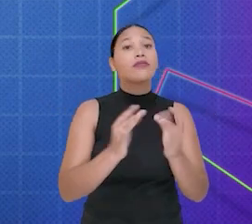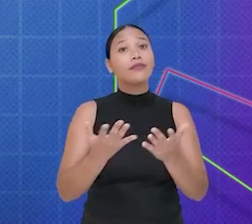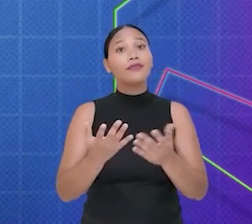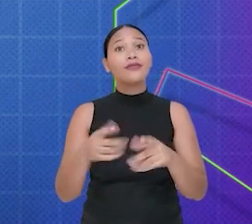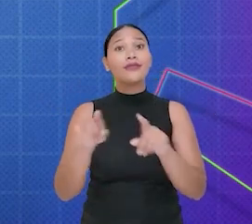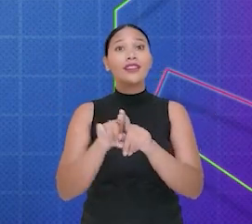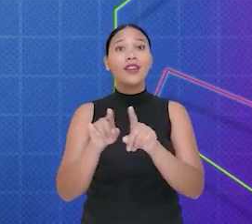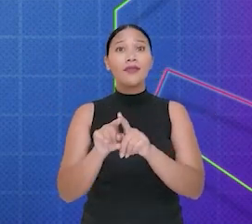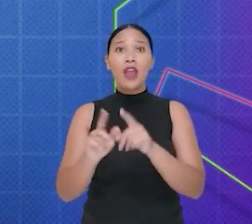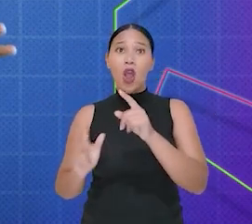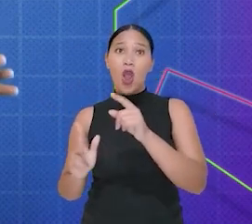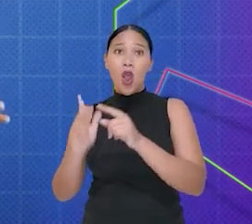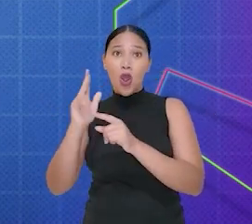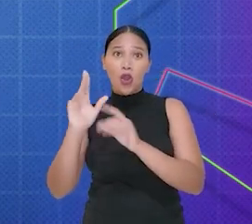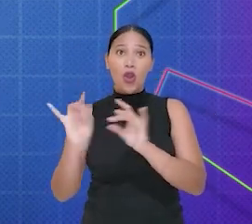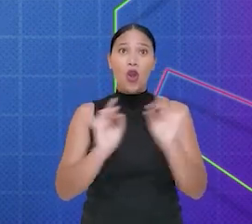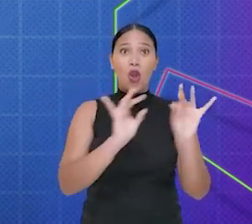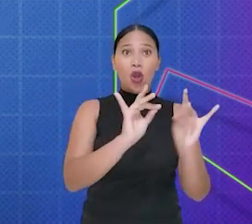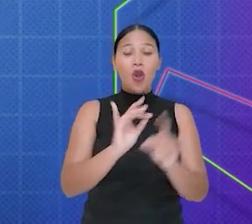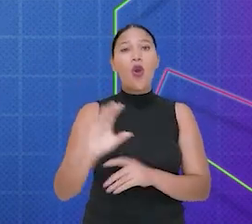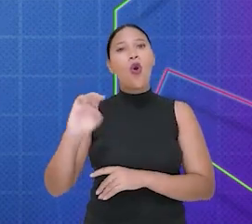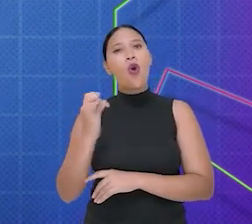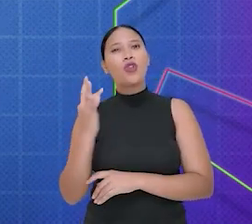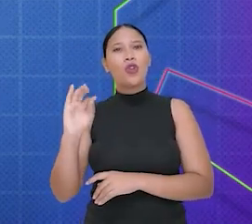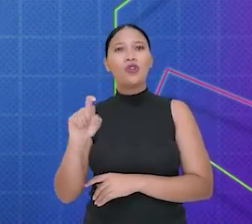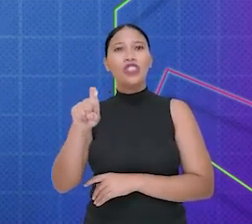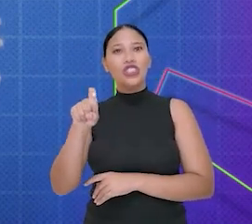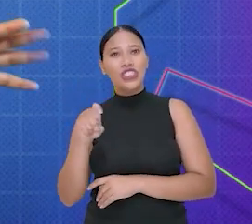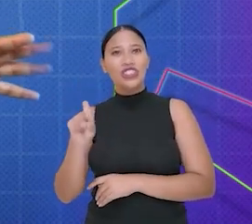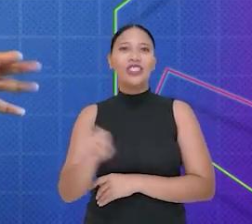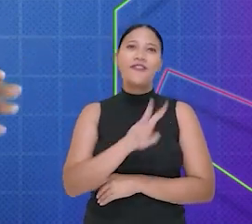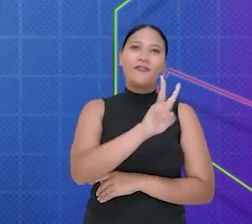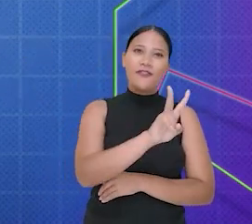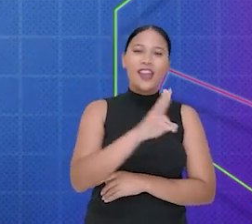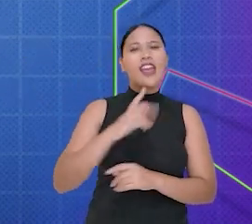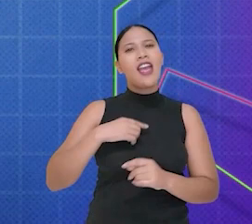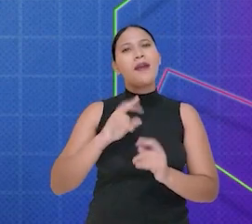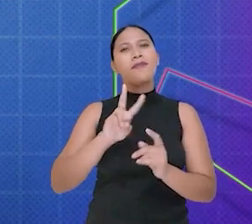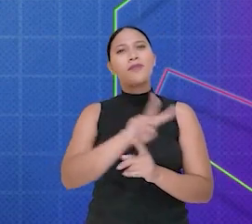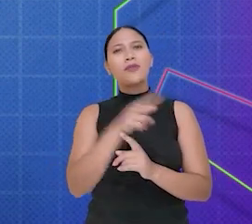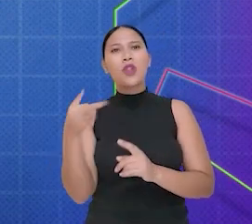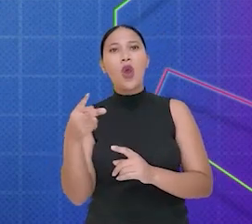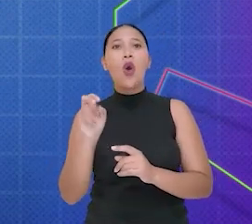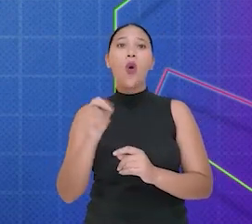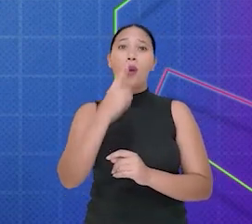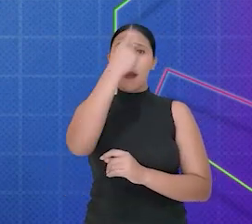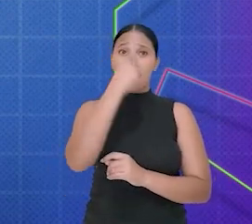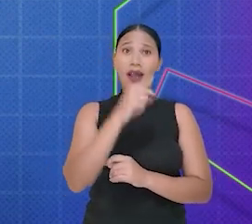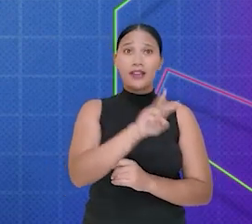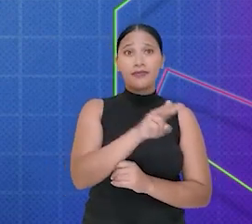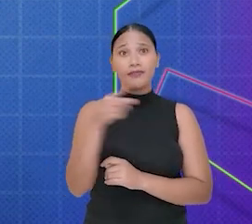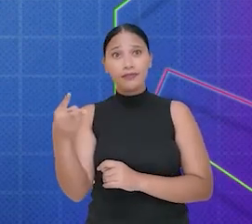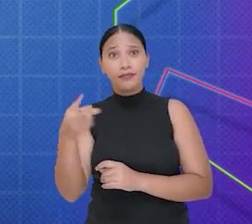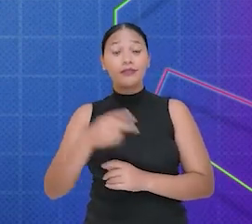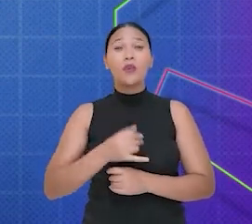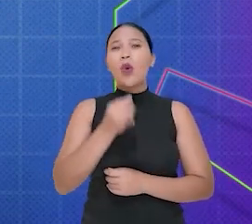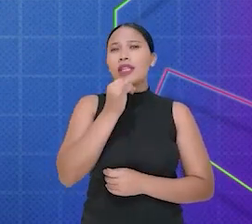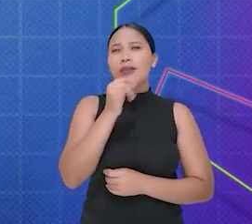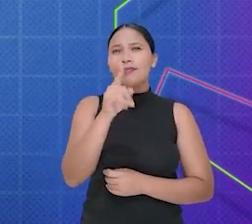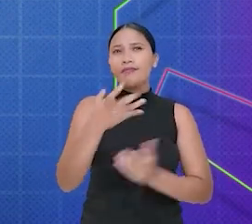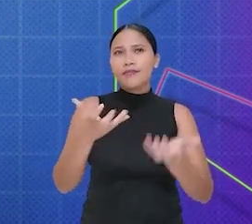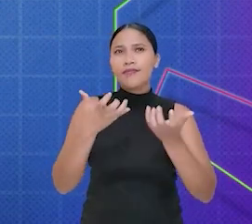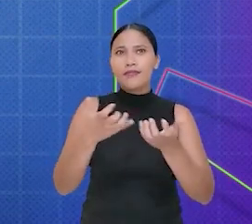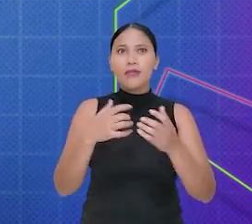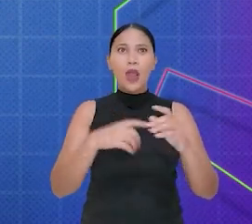documento para o outro. Cortar e colar Ctrl X e Ctrl V é útil para mover ou duplicar o texto ou uma imagem em um documento. Por